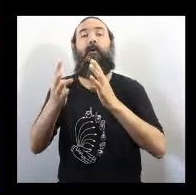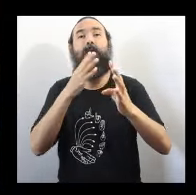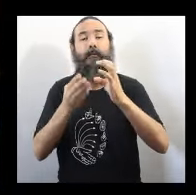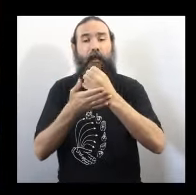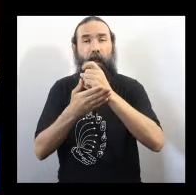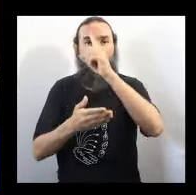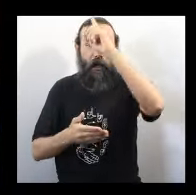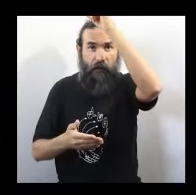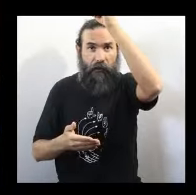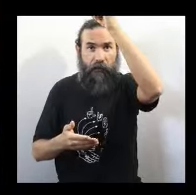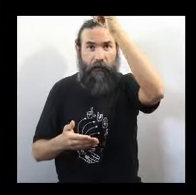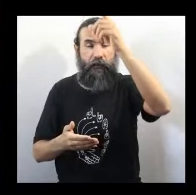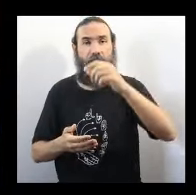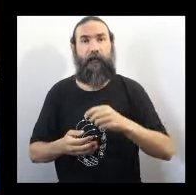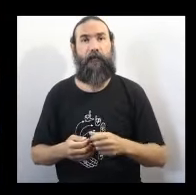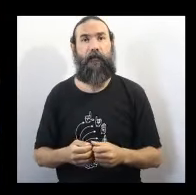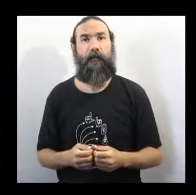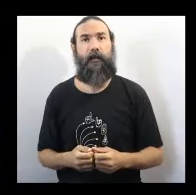cultura popular né